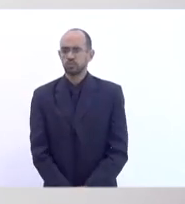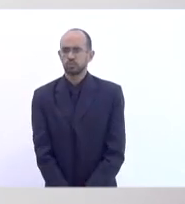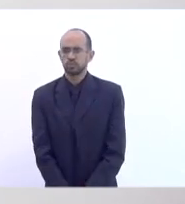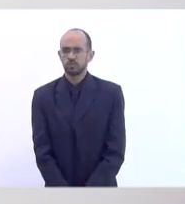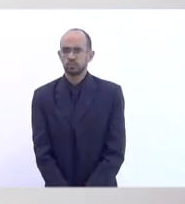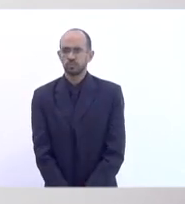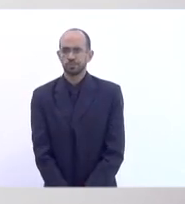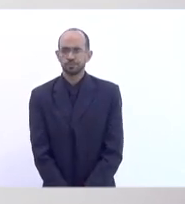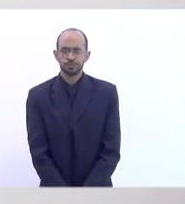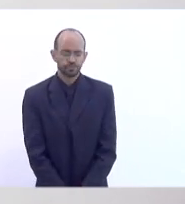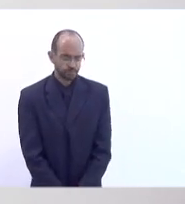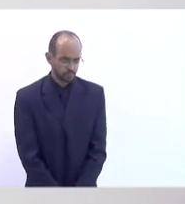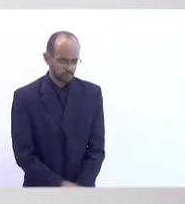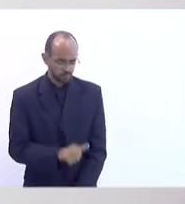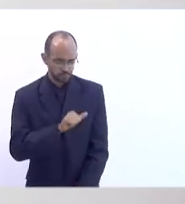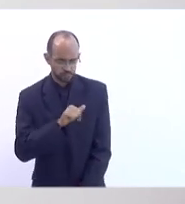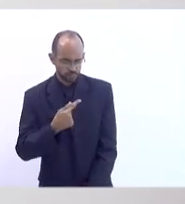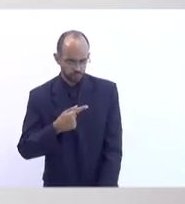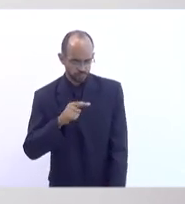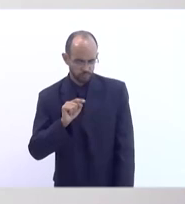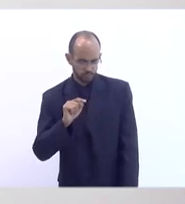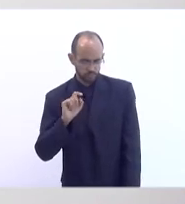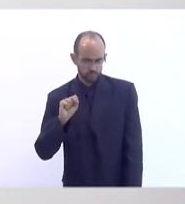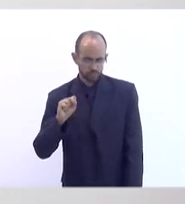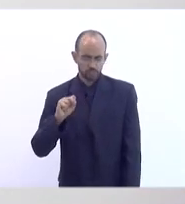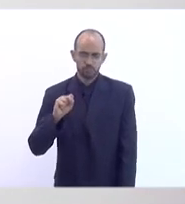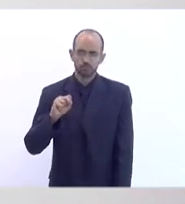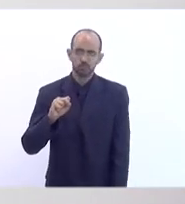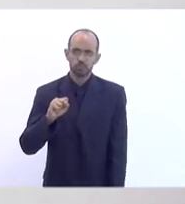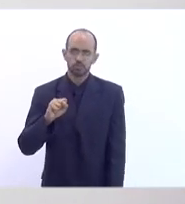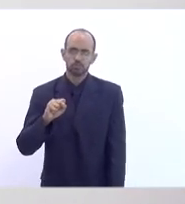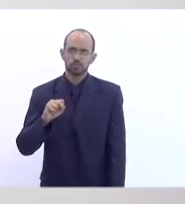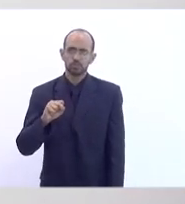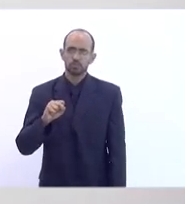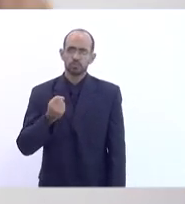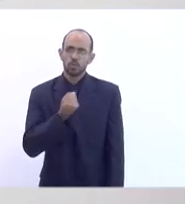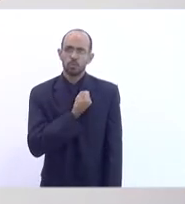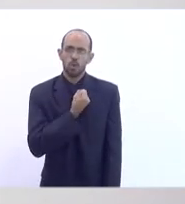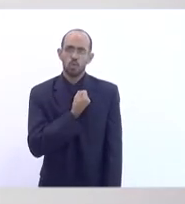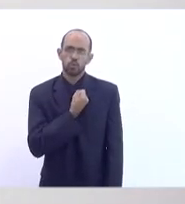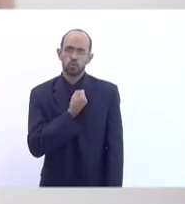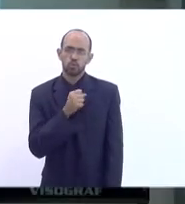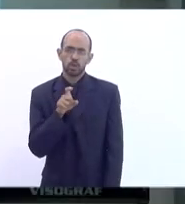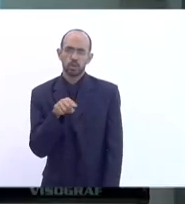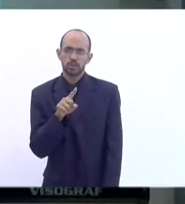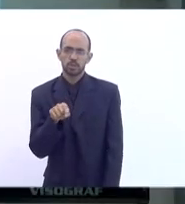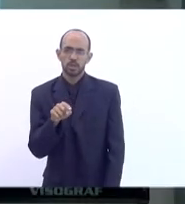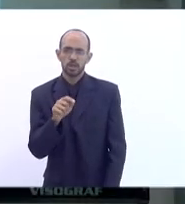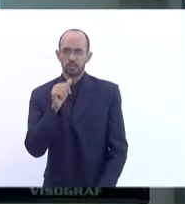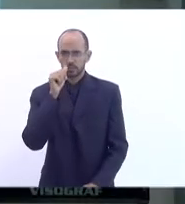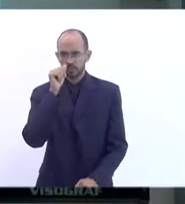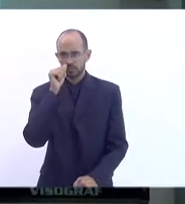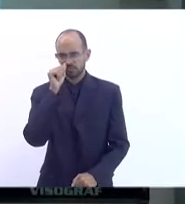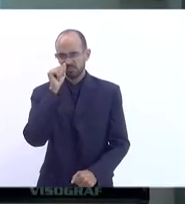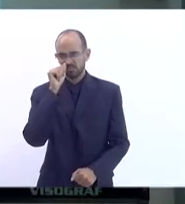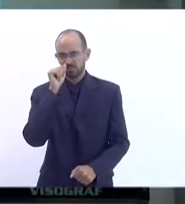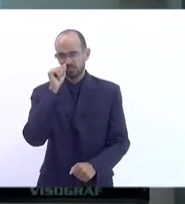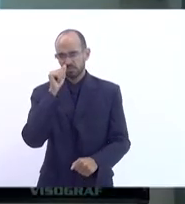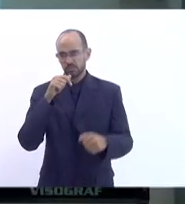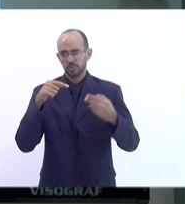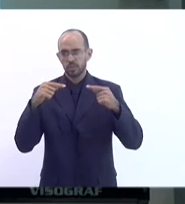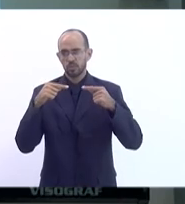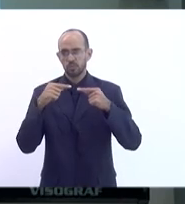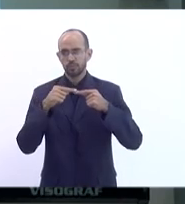tá 17.8 o ponto que anulado Deixa eu ver se eu botei aqui O bizu o ponto correspondente a anulação